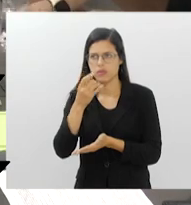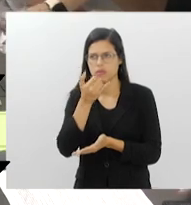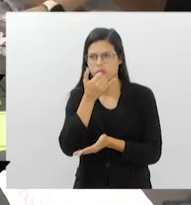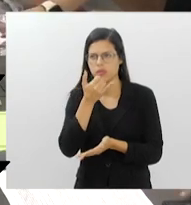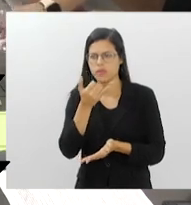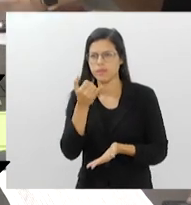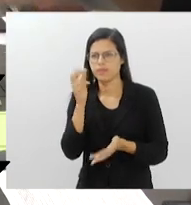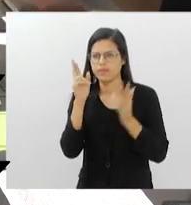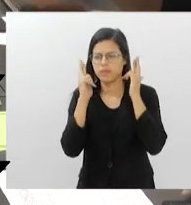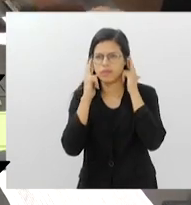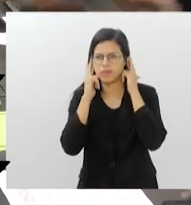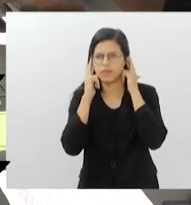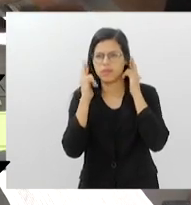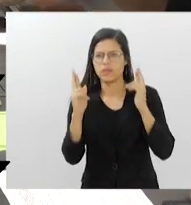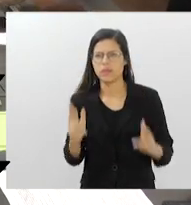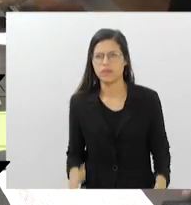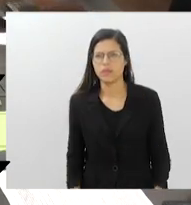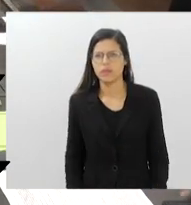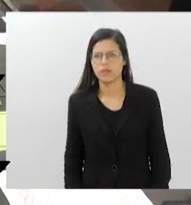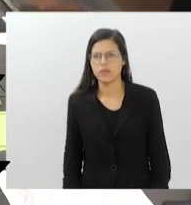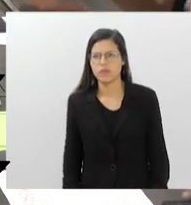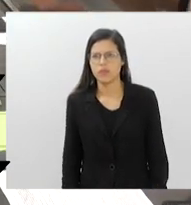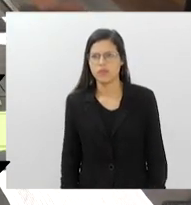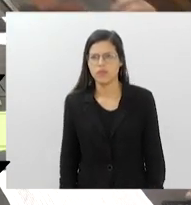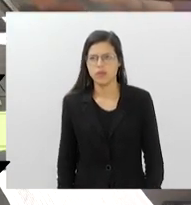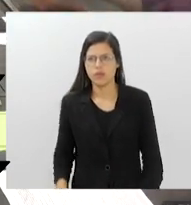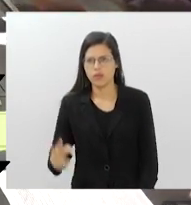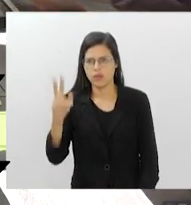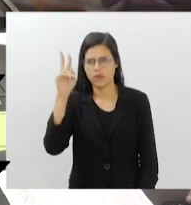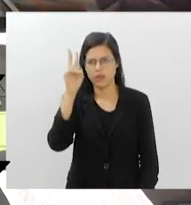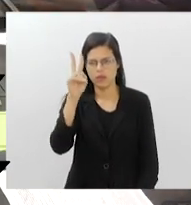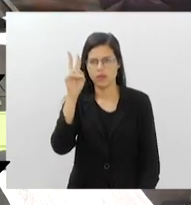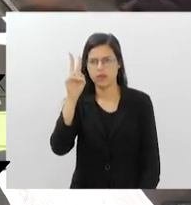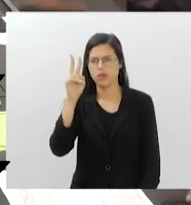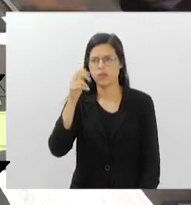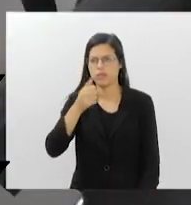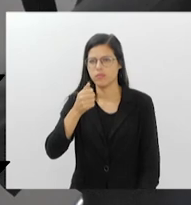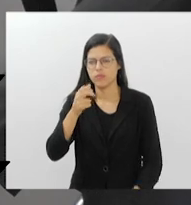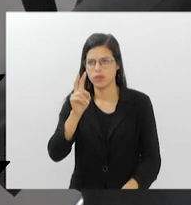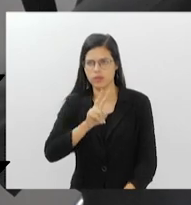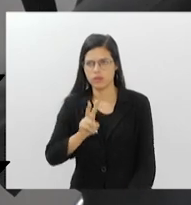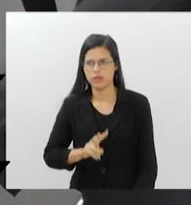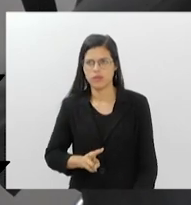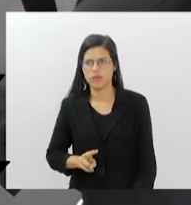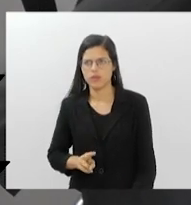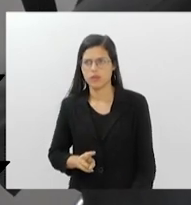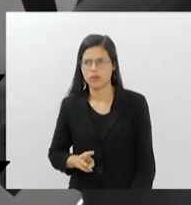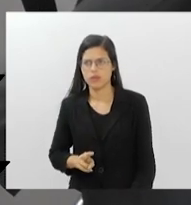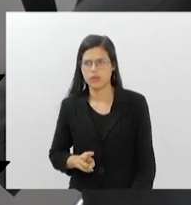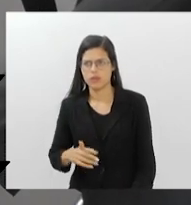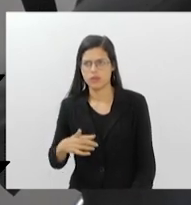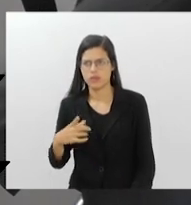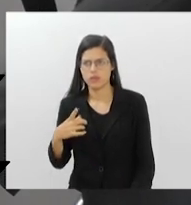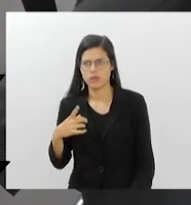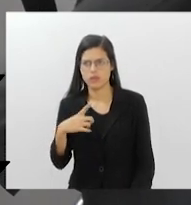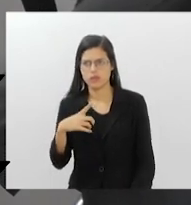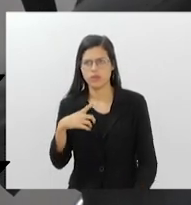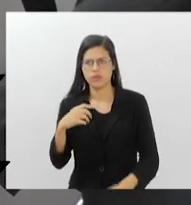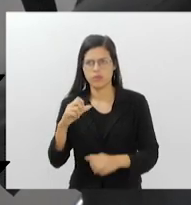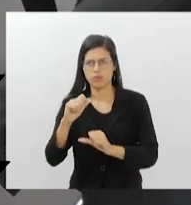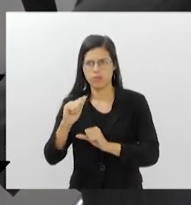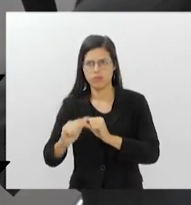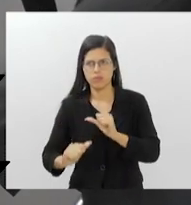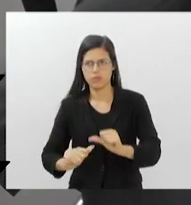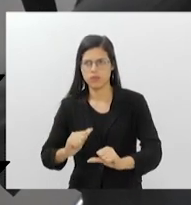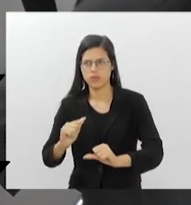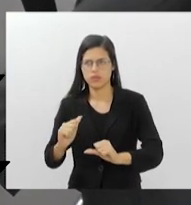pelo menos desde que eu tô aqui me lembre foi a primeira vez que a gente por iniciativa do Parlamento teve uma mudança né inclusive bastante estruturante